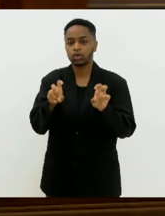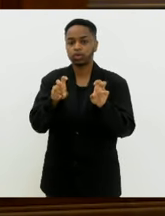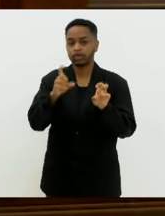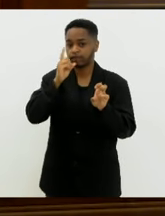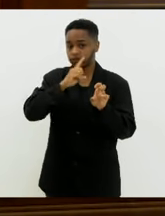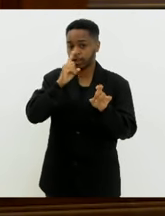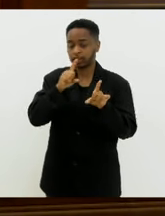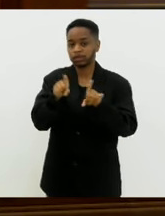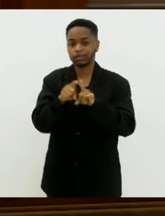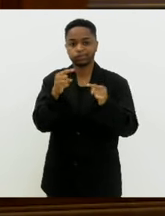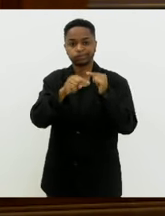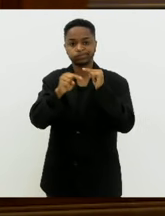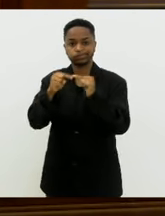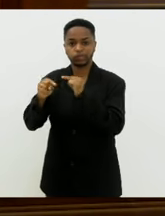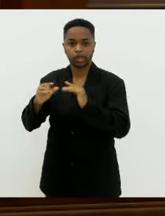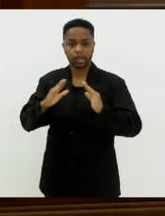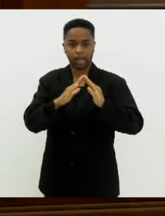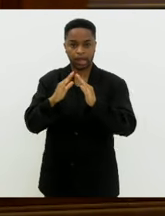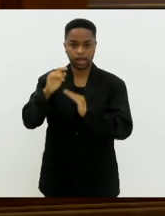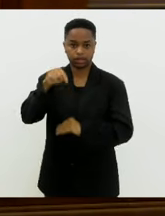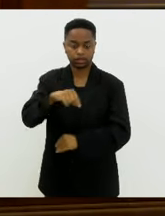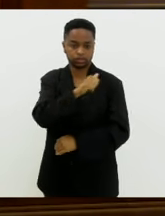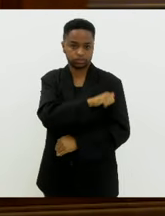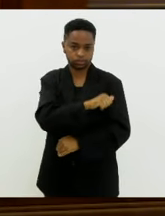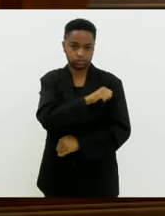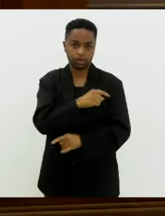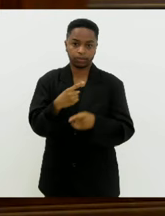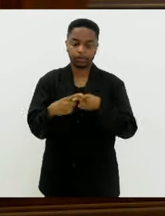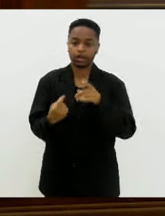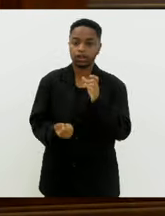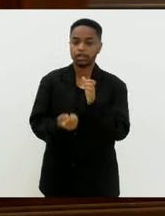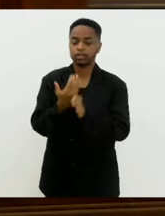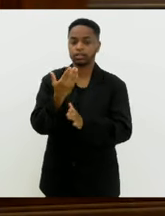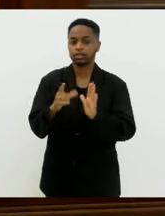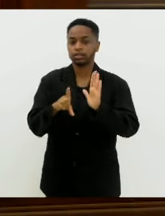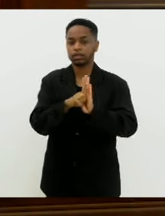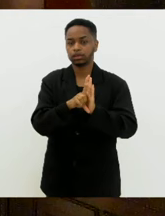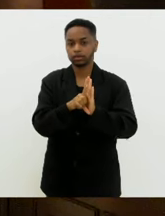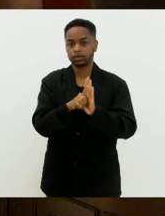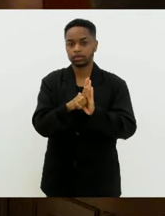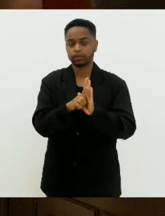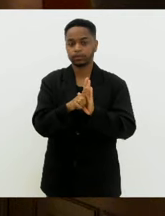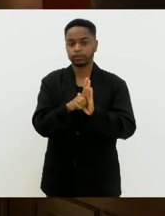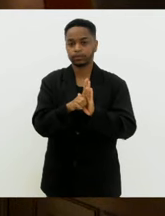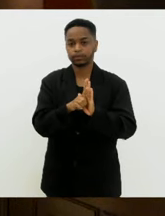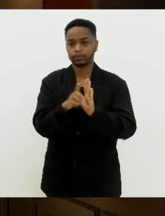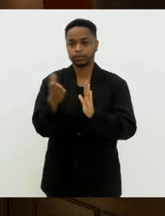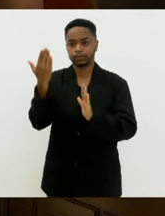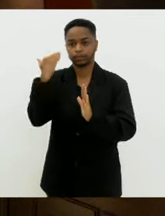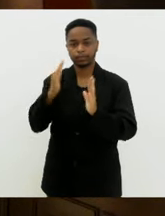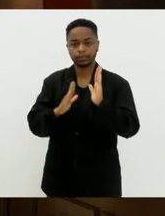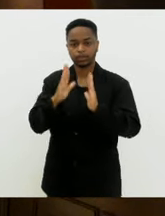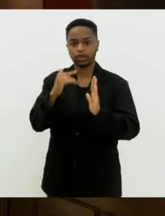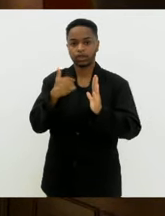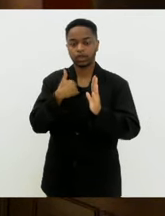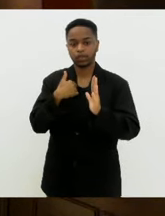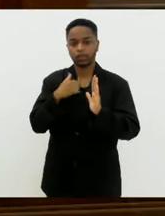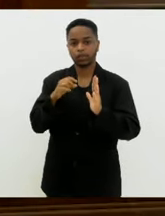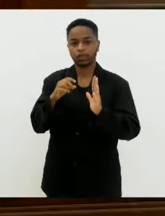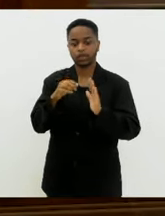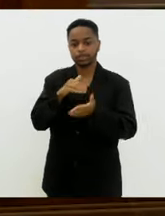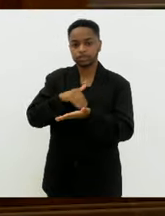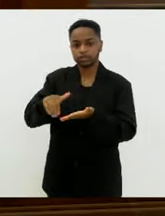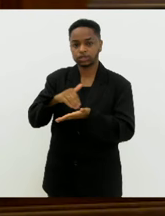habitacional no estado do Rio de Janeiro. Essa lei surgiu quando eu era secretário de governo e tive